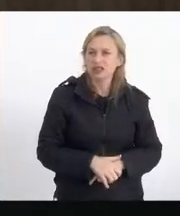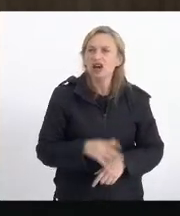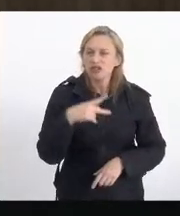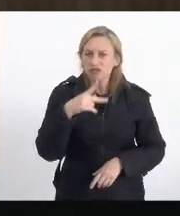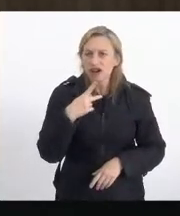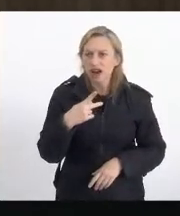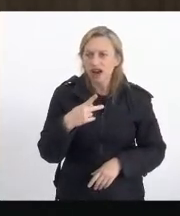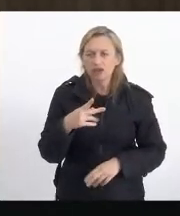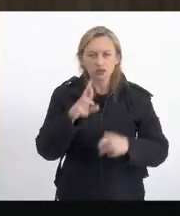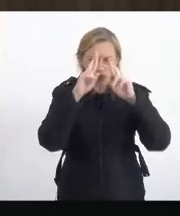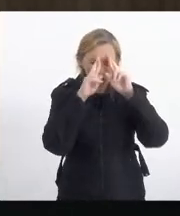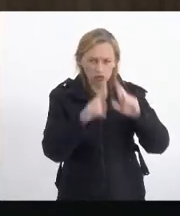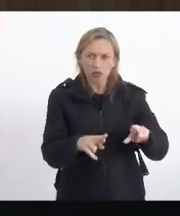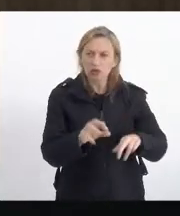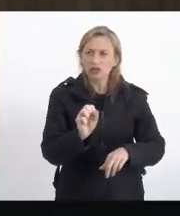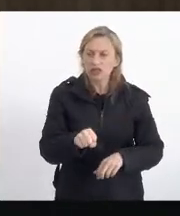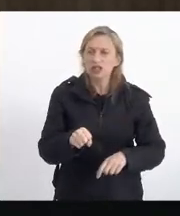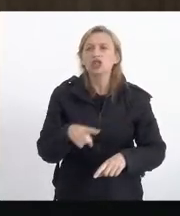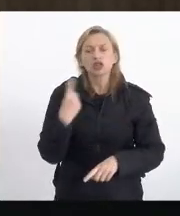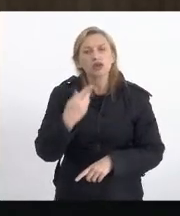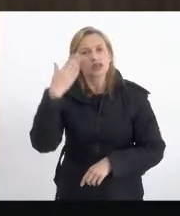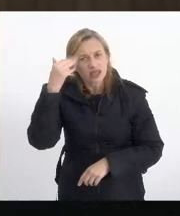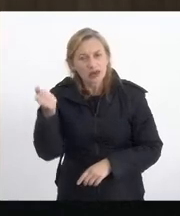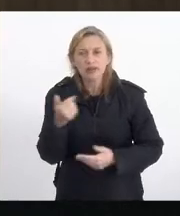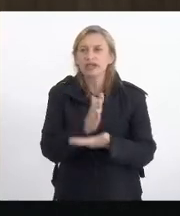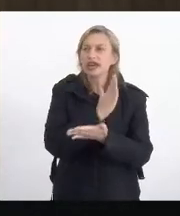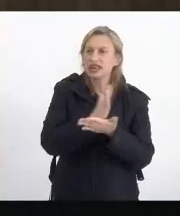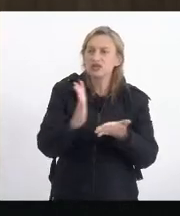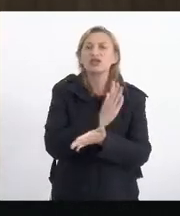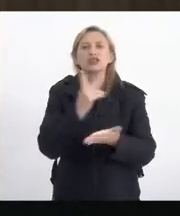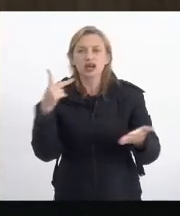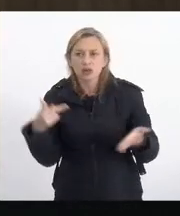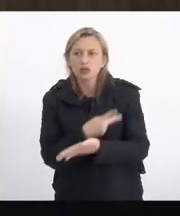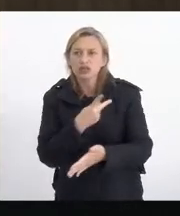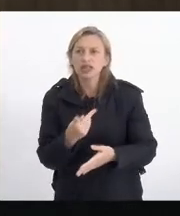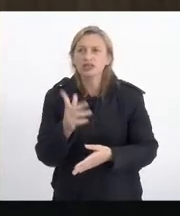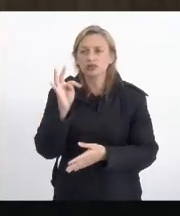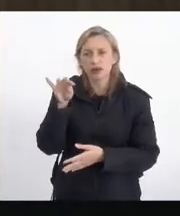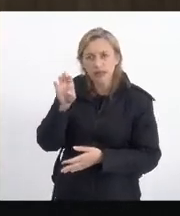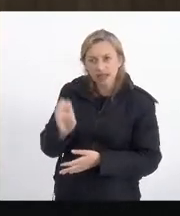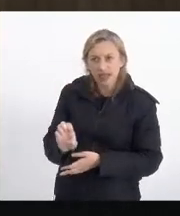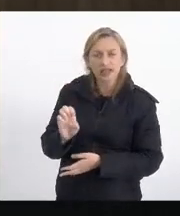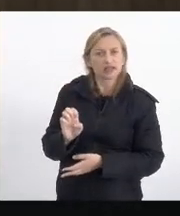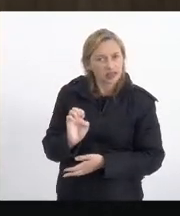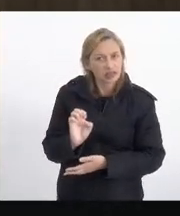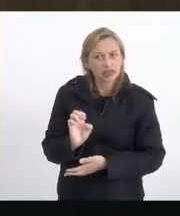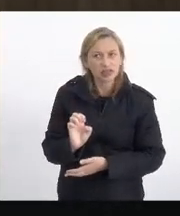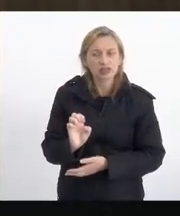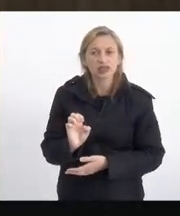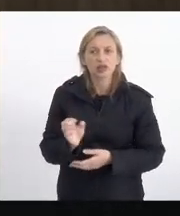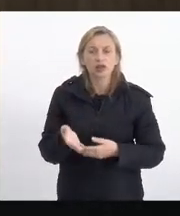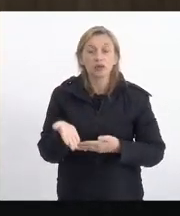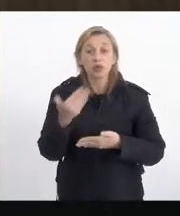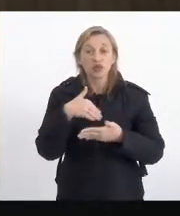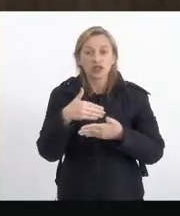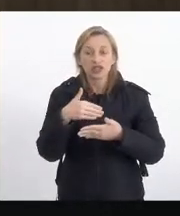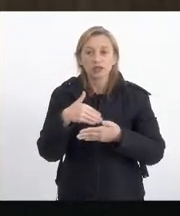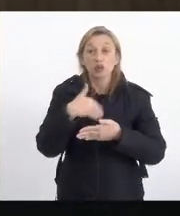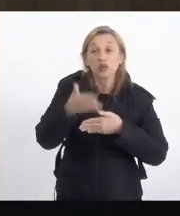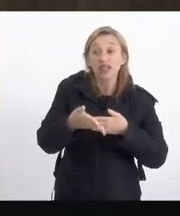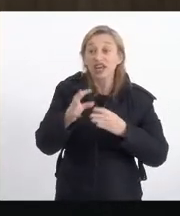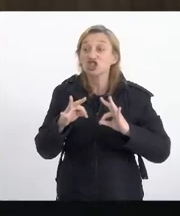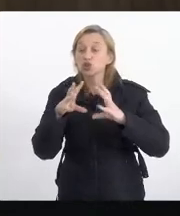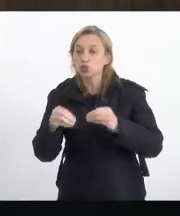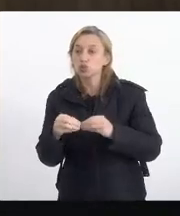maneira muito respeitosa, mas nós sabemos que muitas das vezes acontece nos gabinetes, acontece nos bastidores. Na hora há